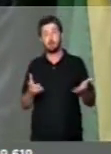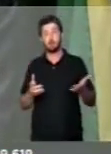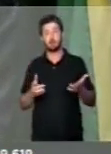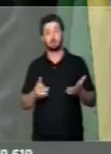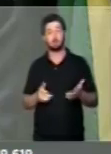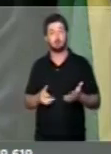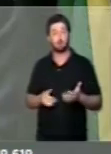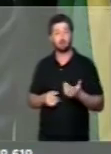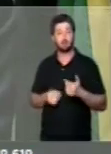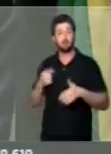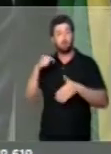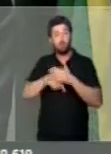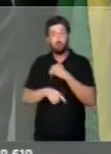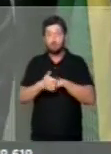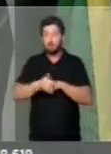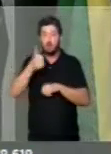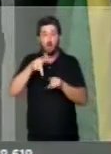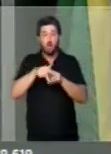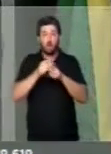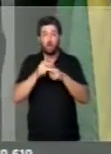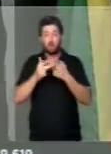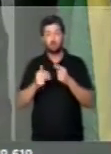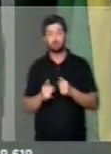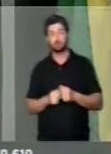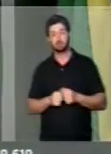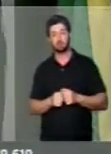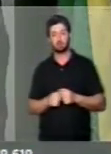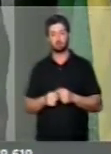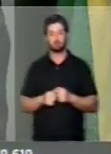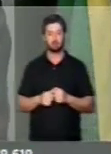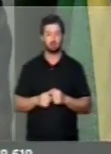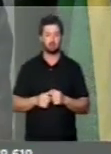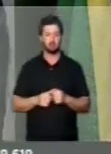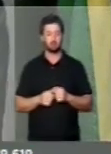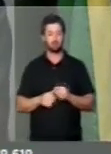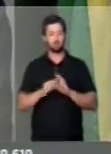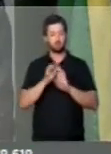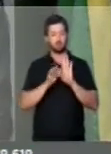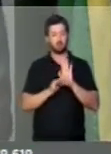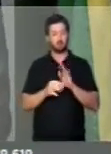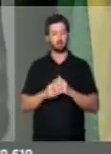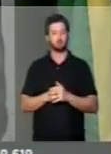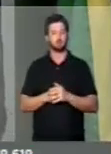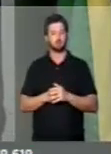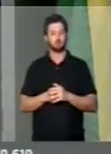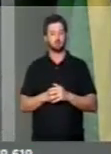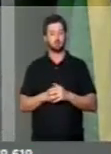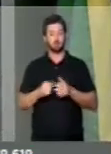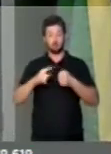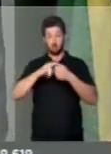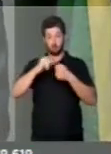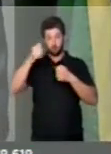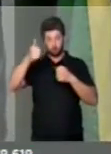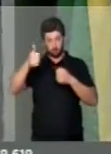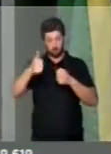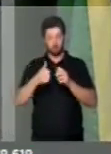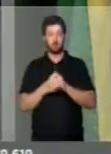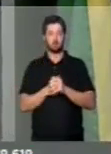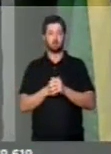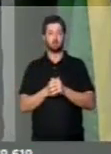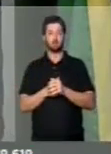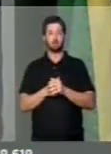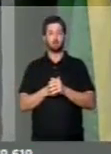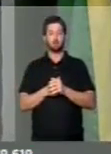ser aprimorados na forma com que se deu a redação. O artigo 1º,